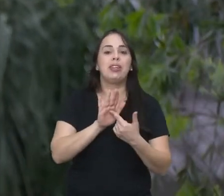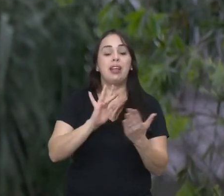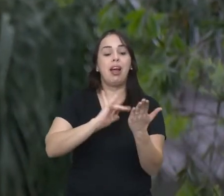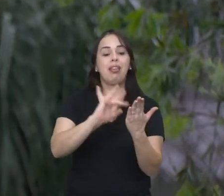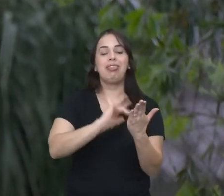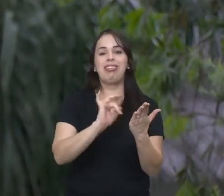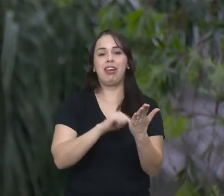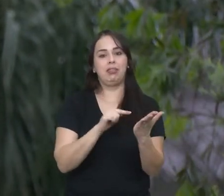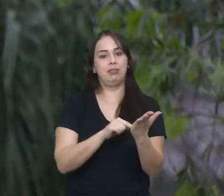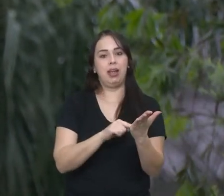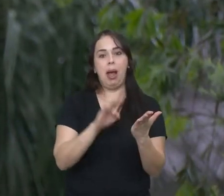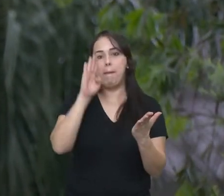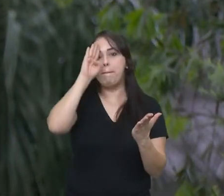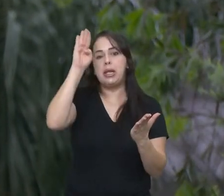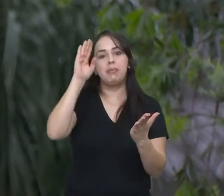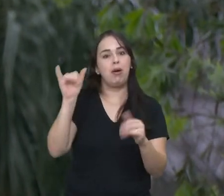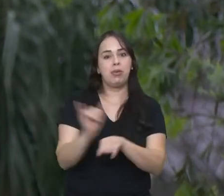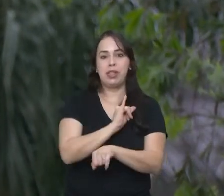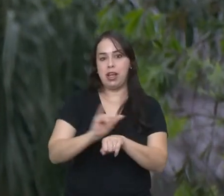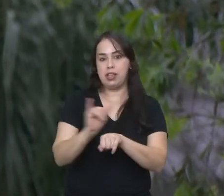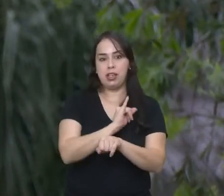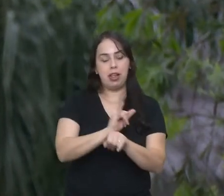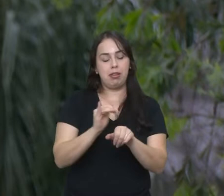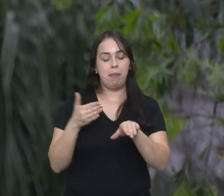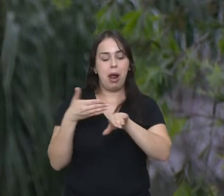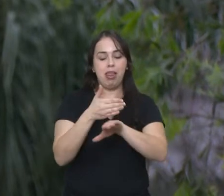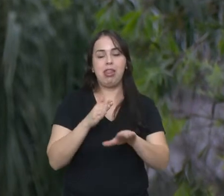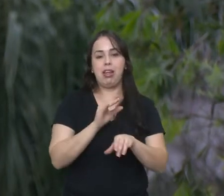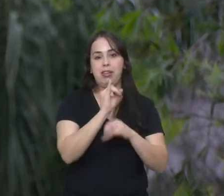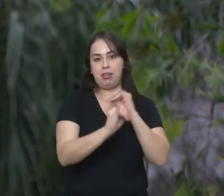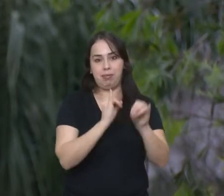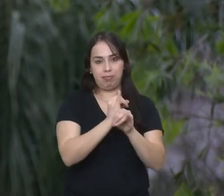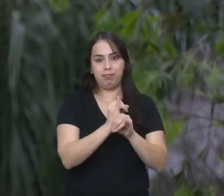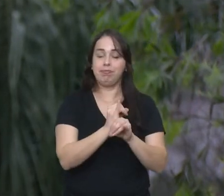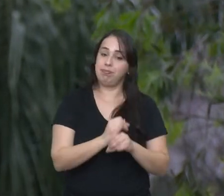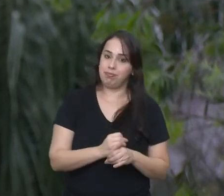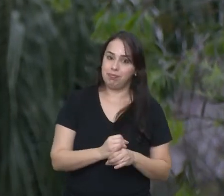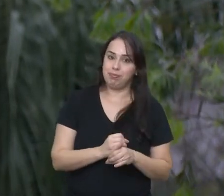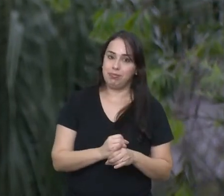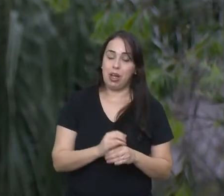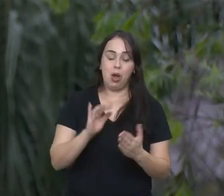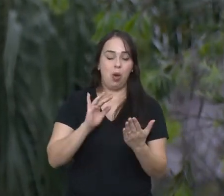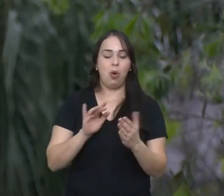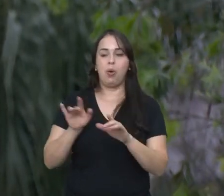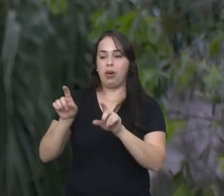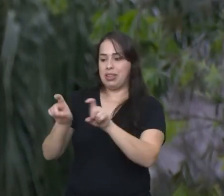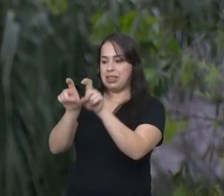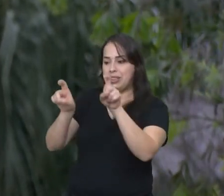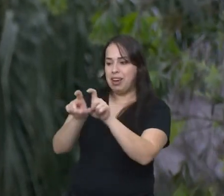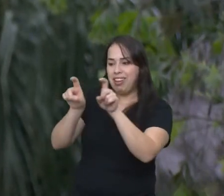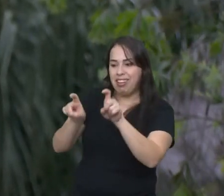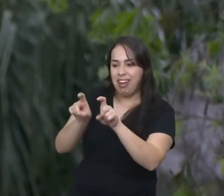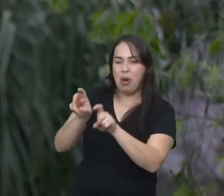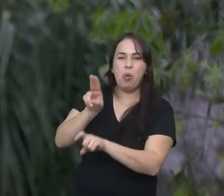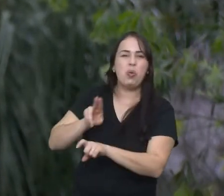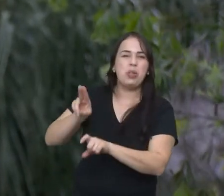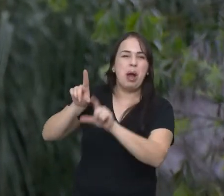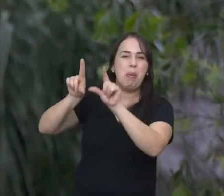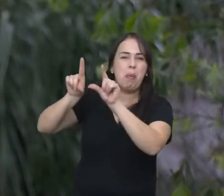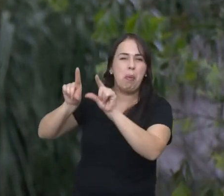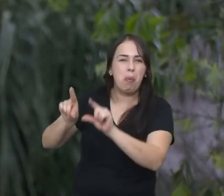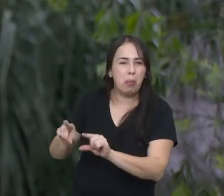importante revelado pela pesquisa mostra que cada vez mais o smartphone tem sido a principal ferramenta para o acesso à internet no